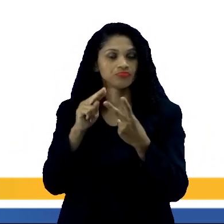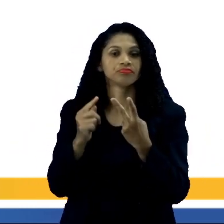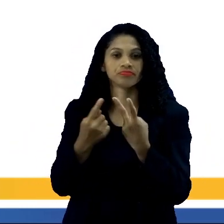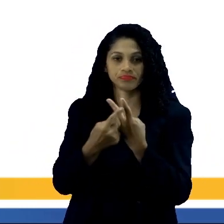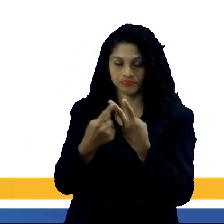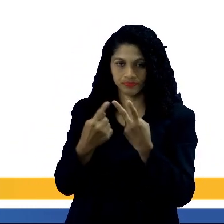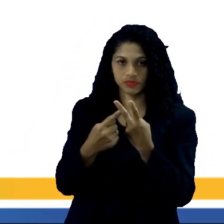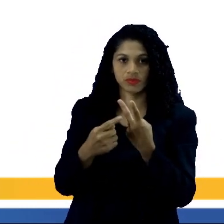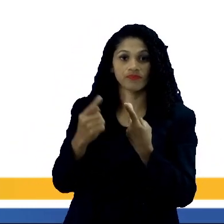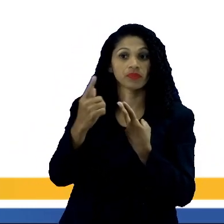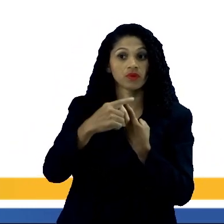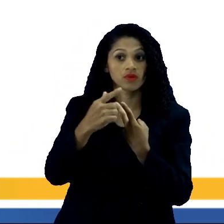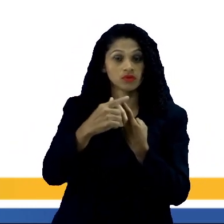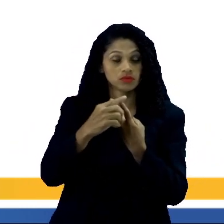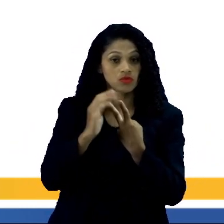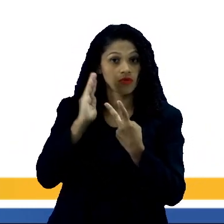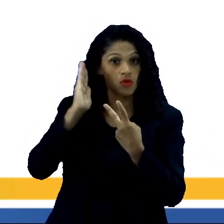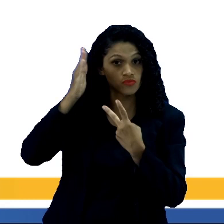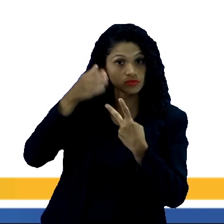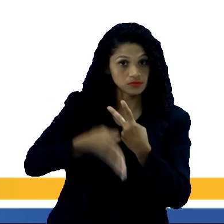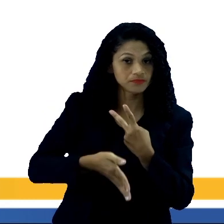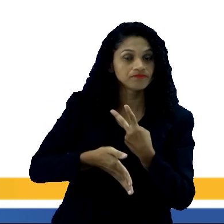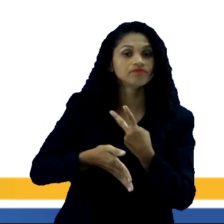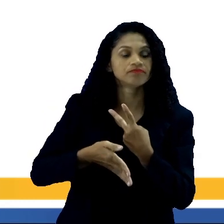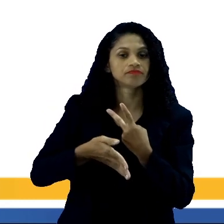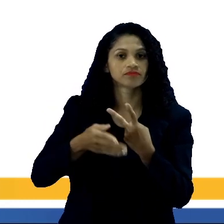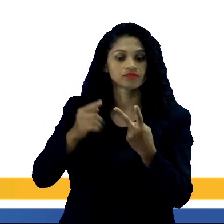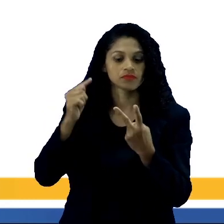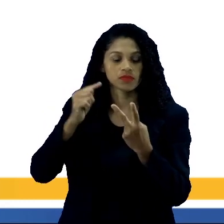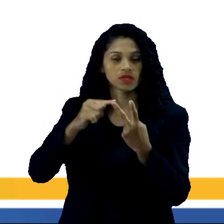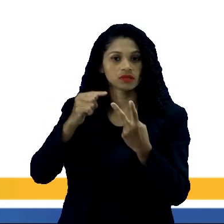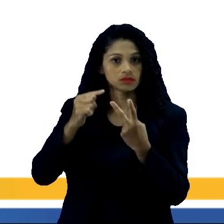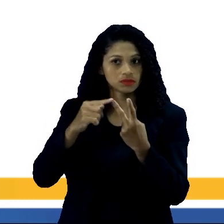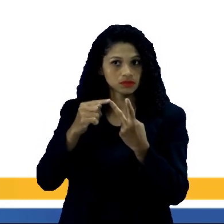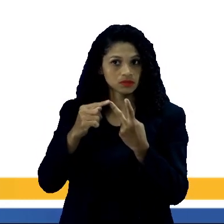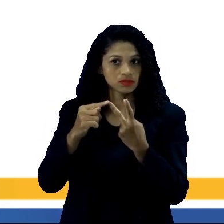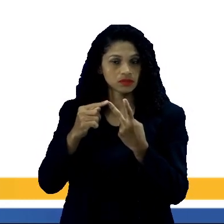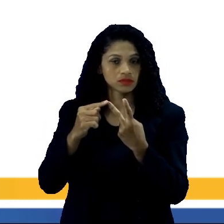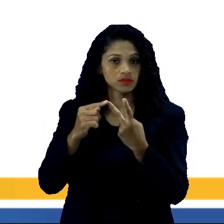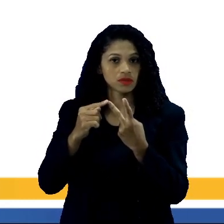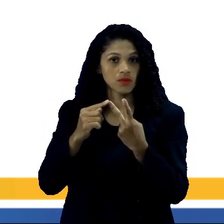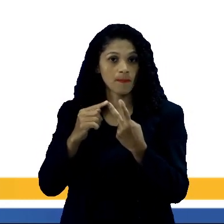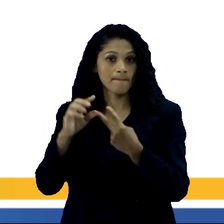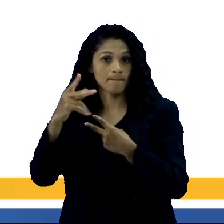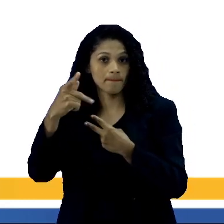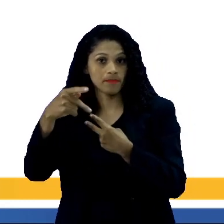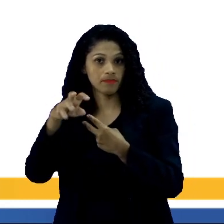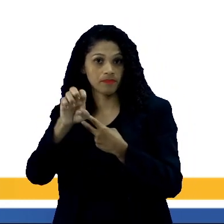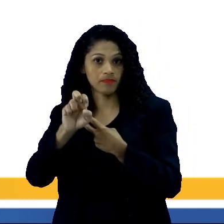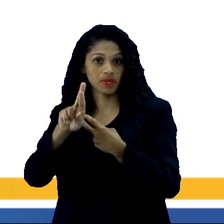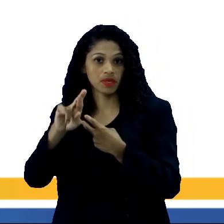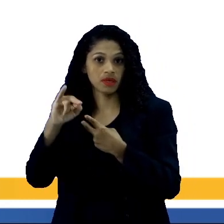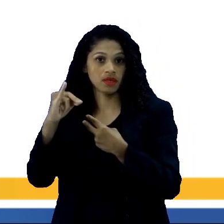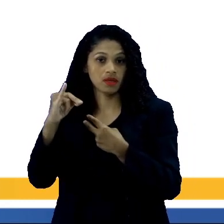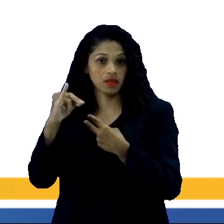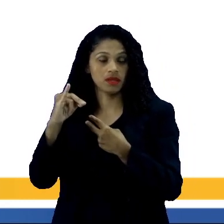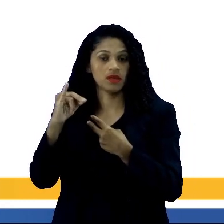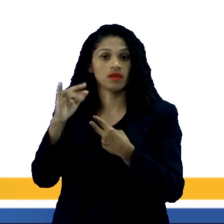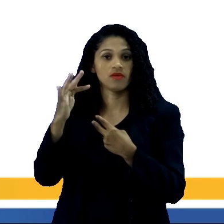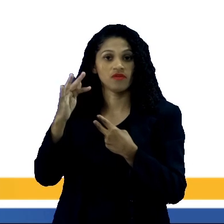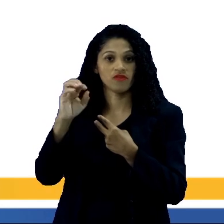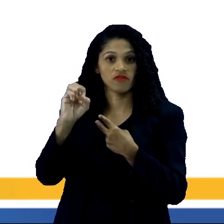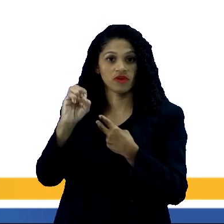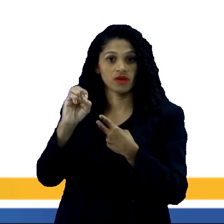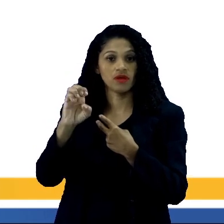o chamado sistema nervoso central e o chamado sistema nervoso periférico. Como vocês podem ver